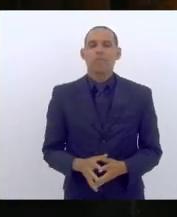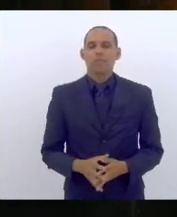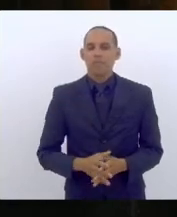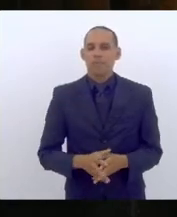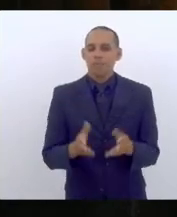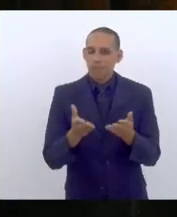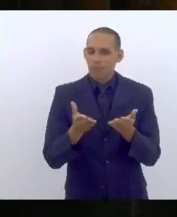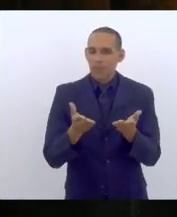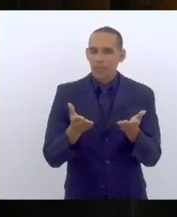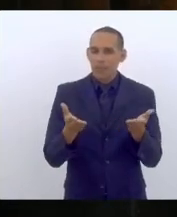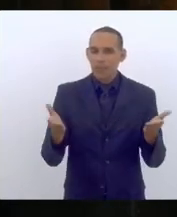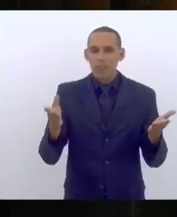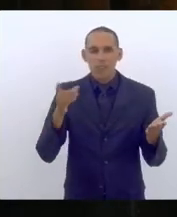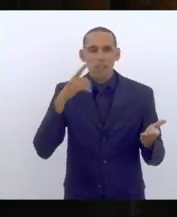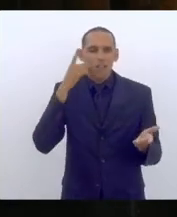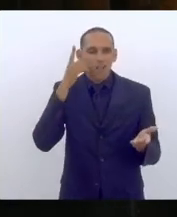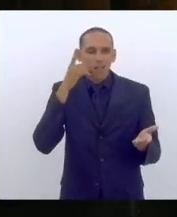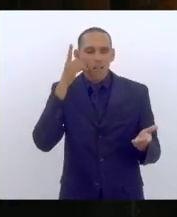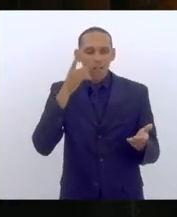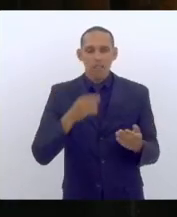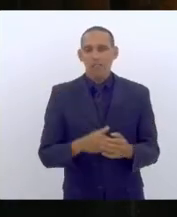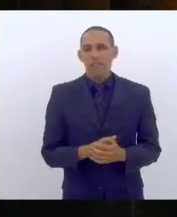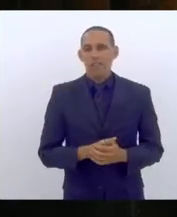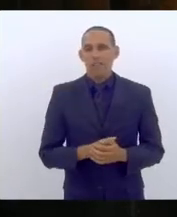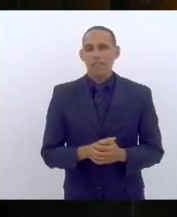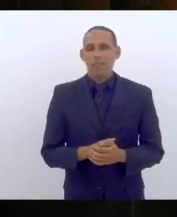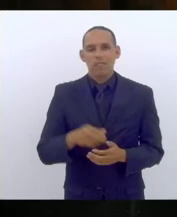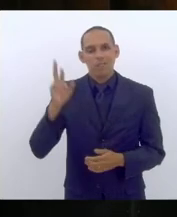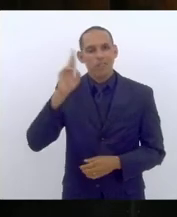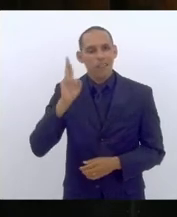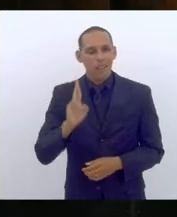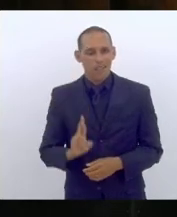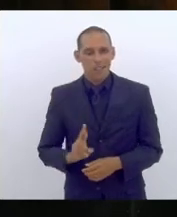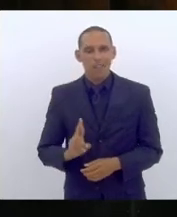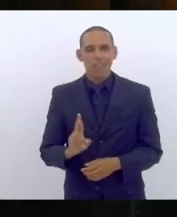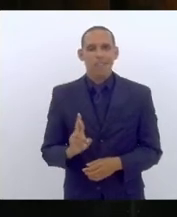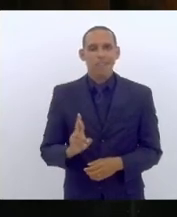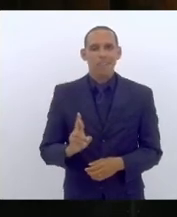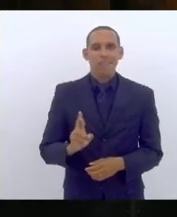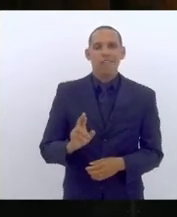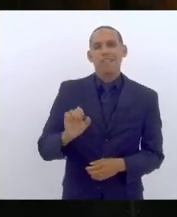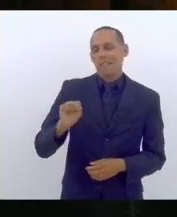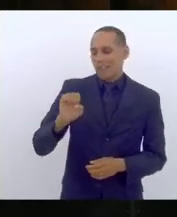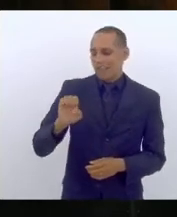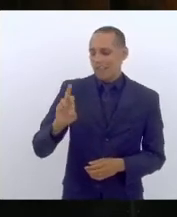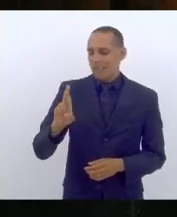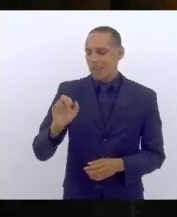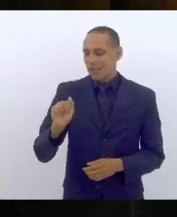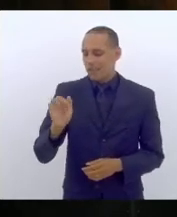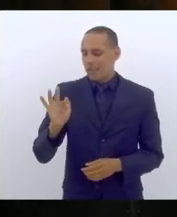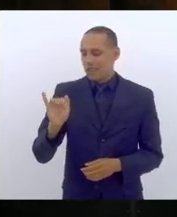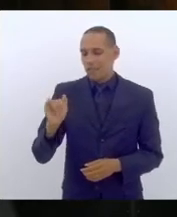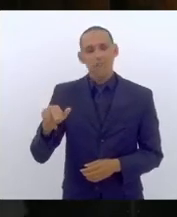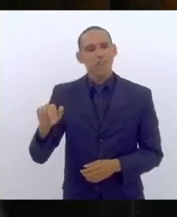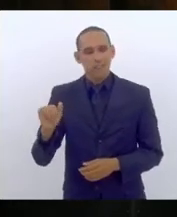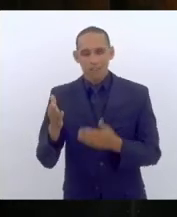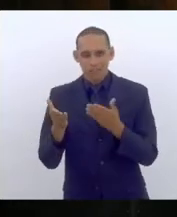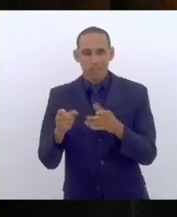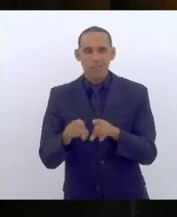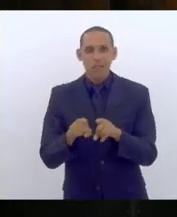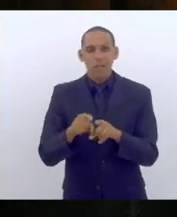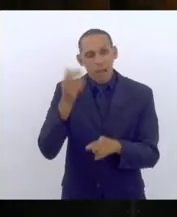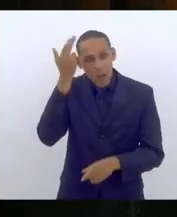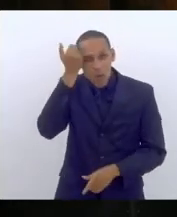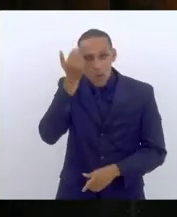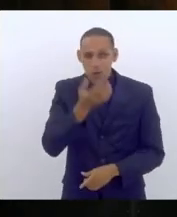senhoras e senhores deputados Renata Souza e Flávio serafini ele